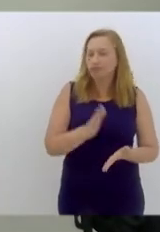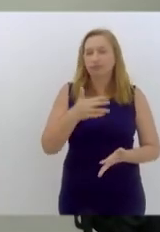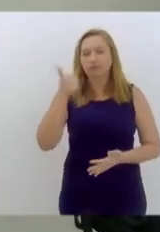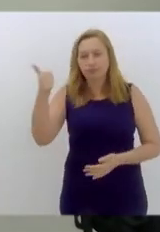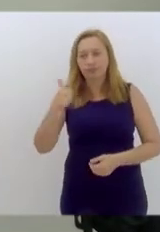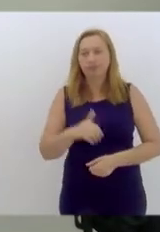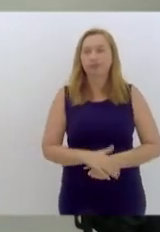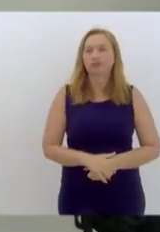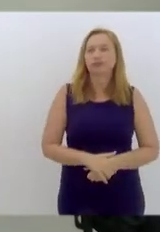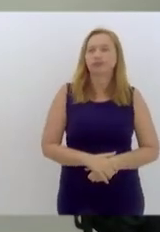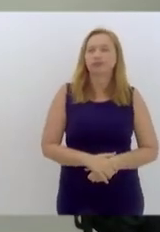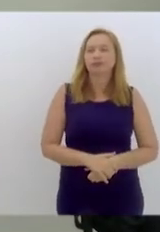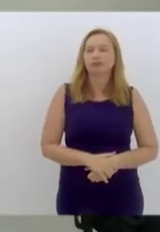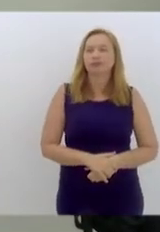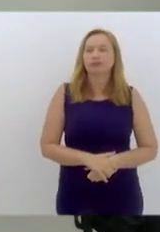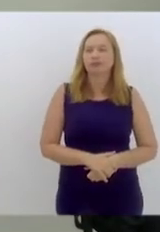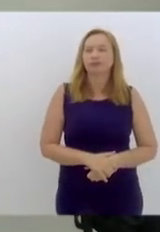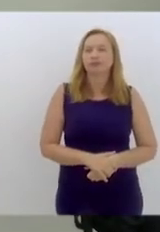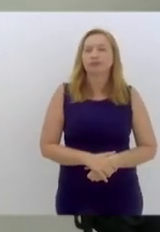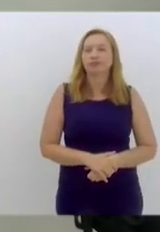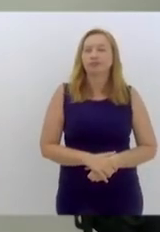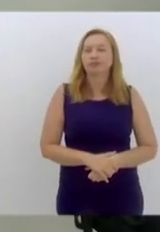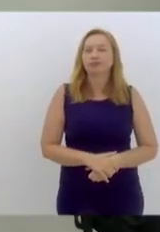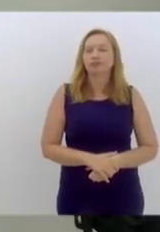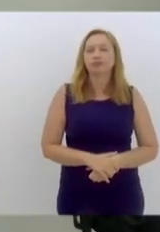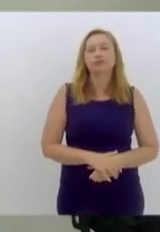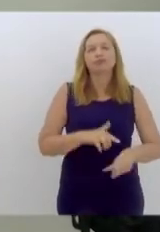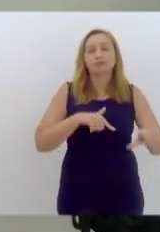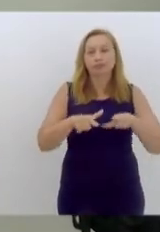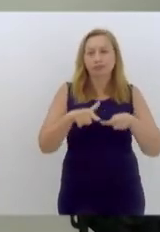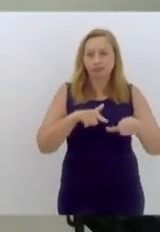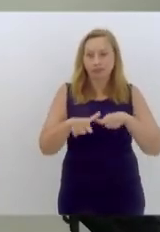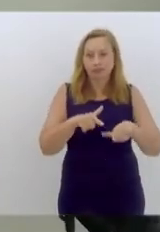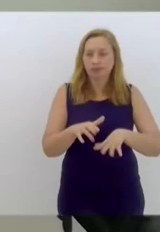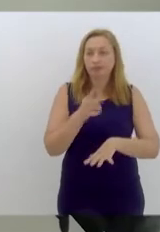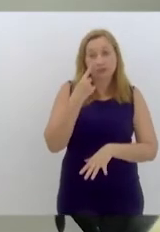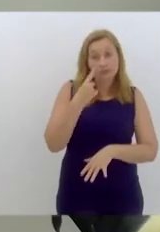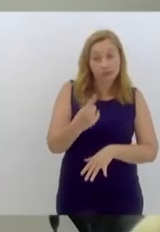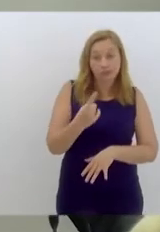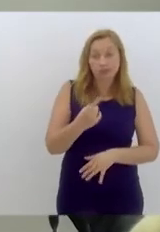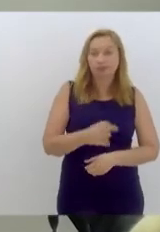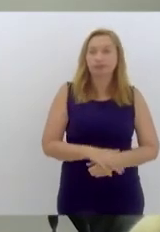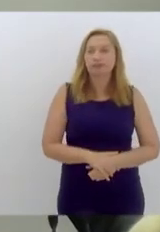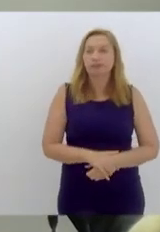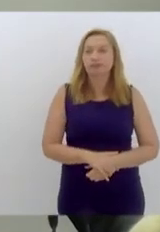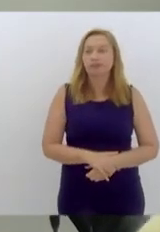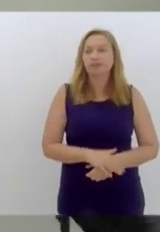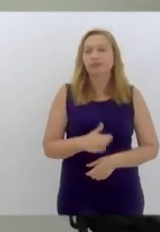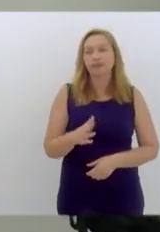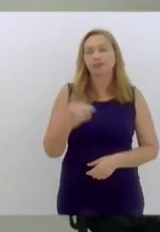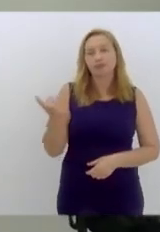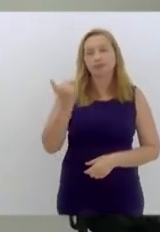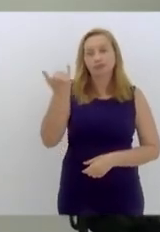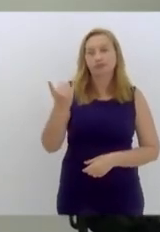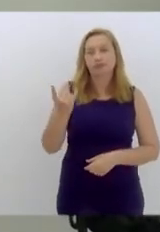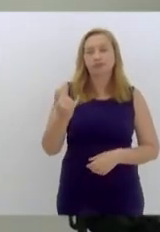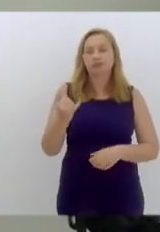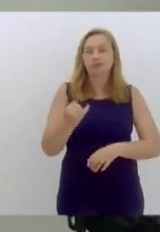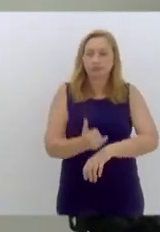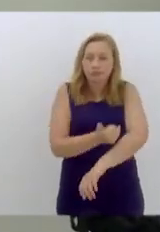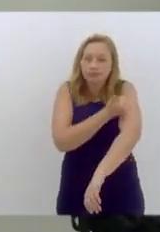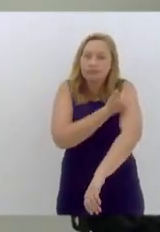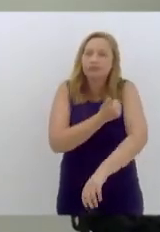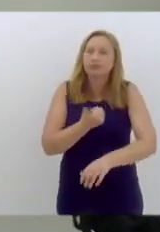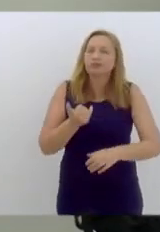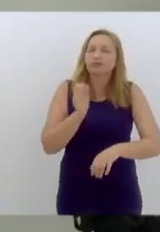bastante. O que a gente tem atualmente trabalhado e que a gente está vendo que é essencial é a questão da infraestrutura